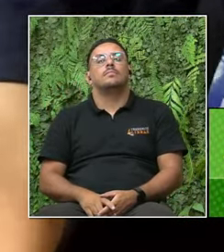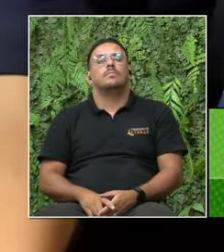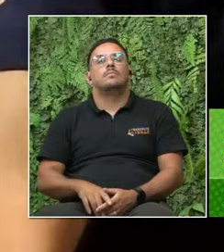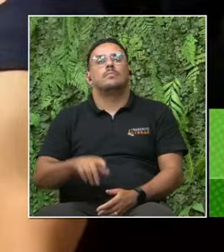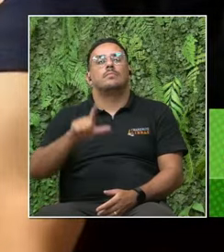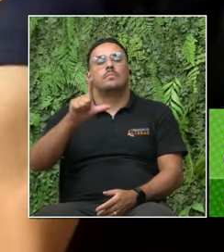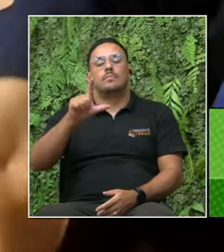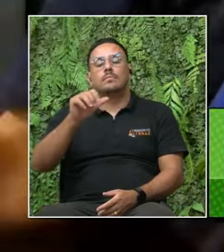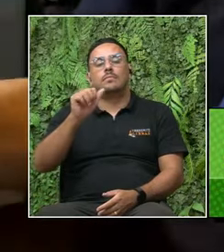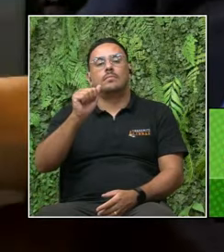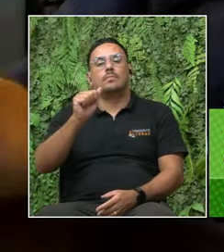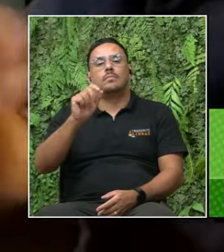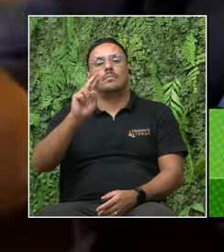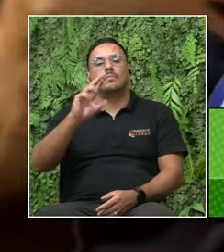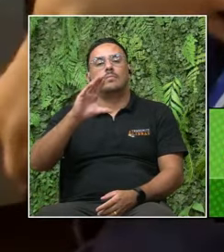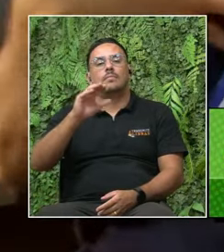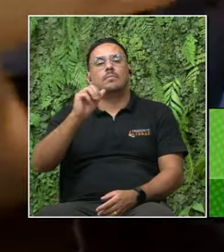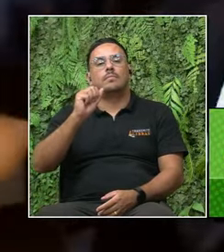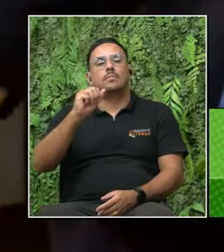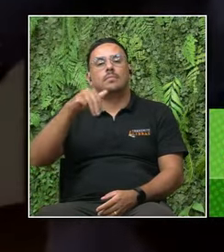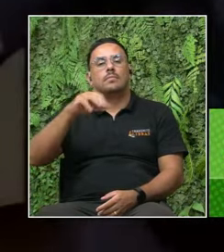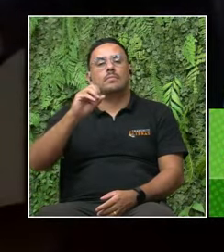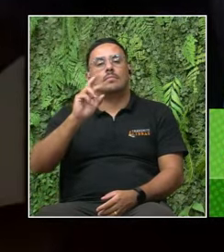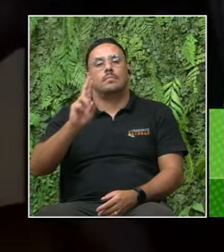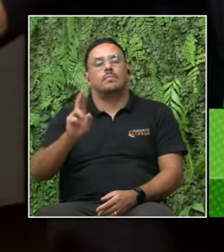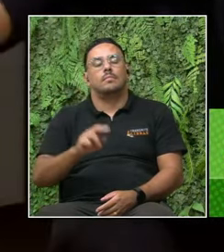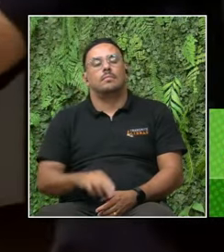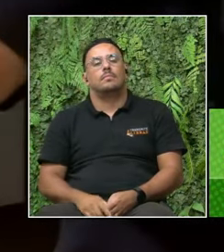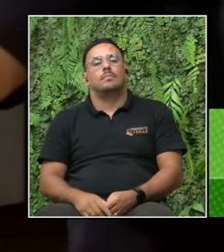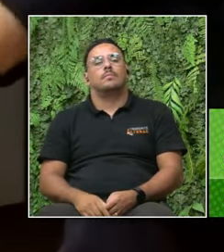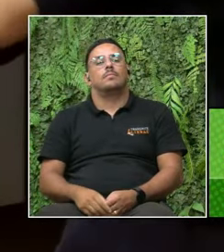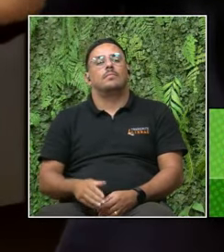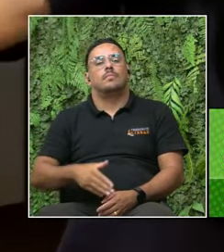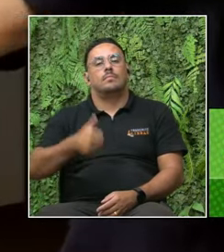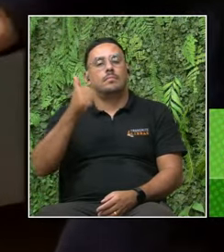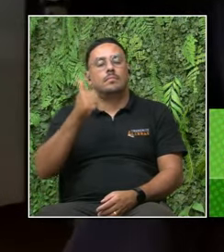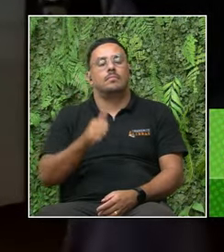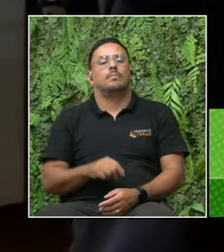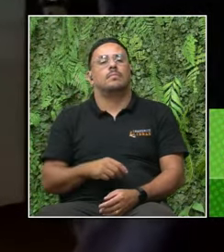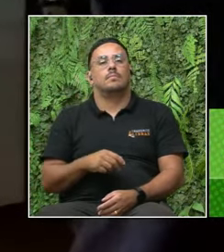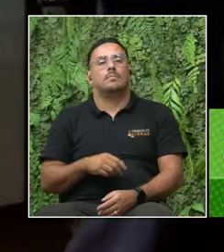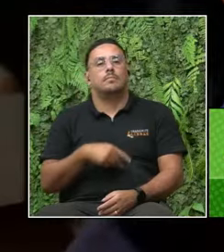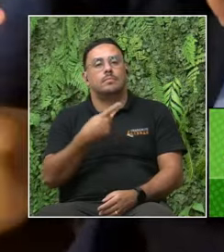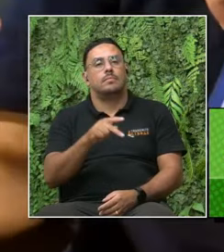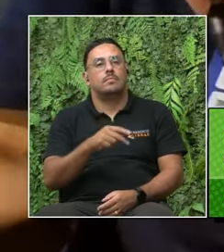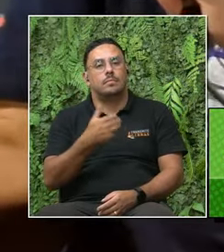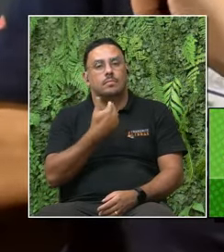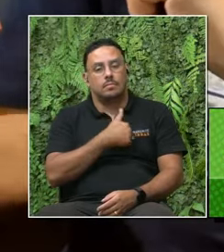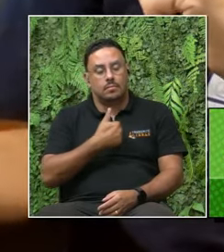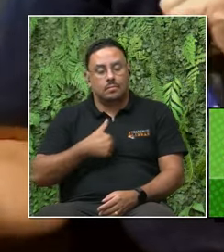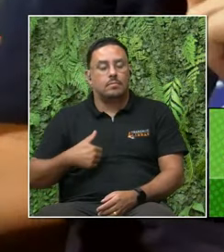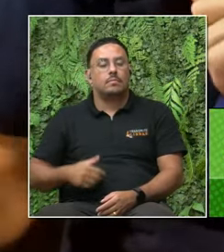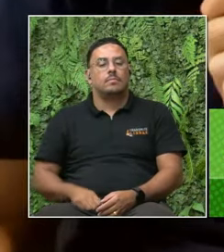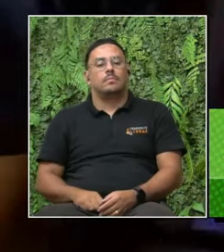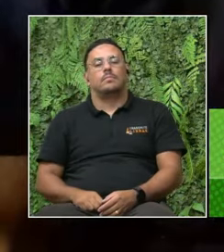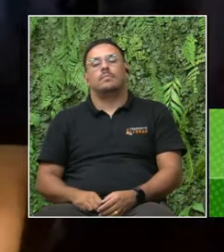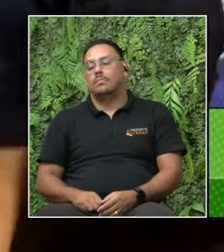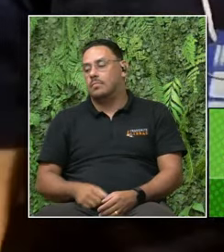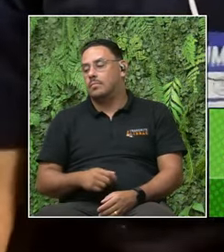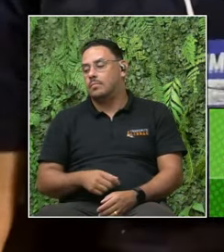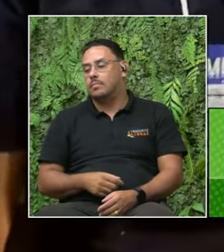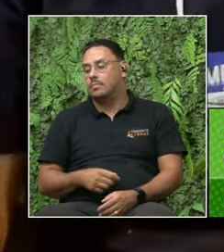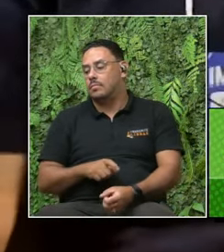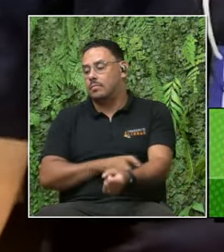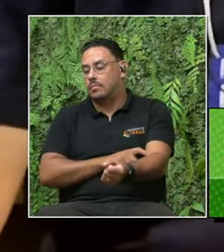larcamon atlético É ué não posso não larcamon é o melhor para mim larcamon para o Atlético É ué